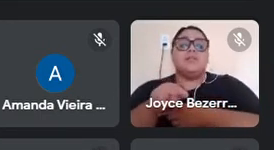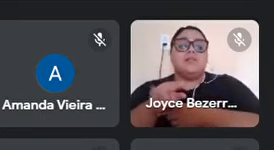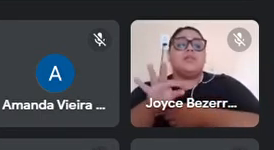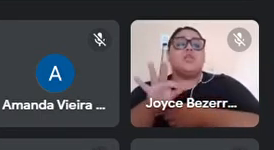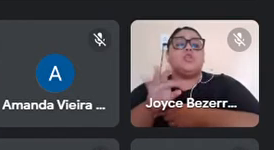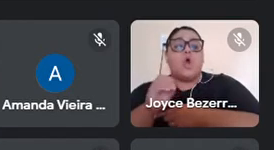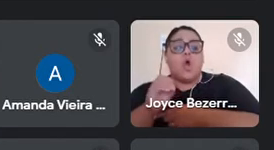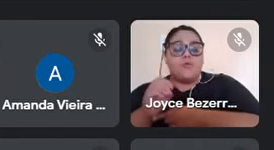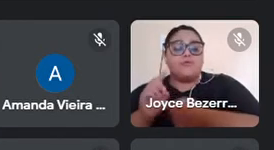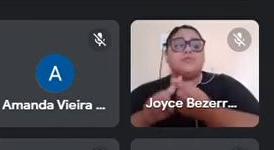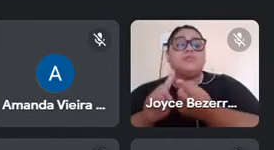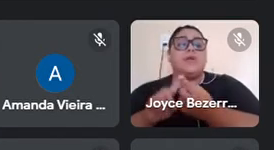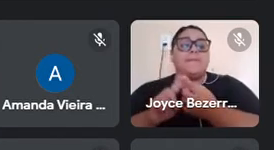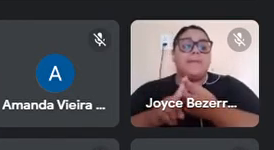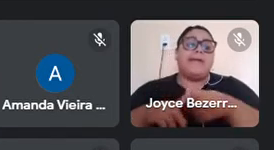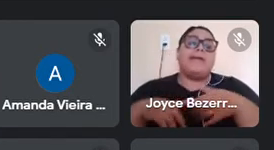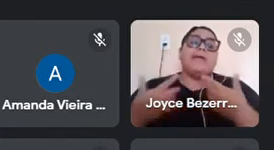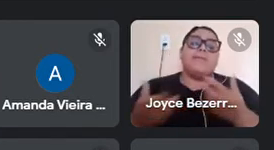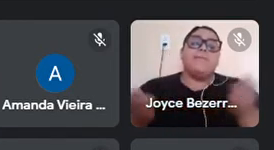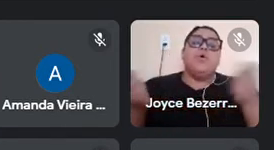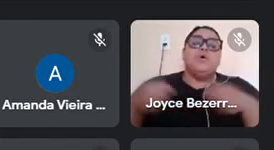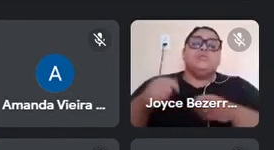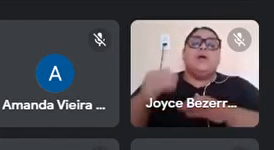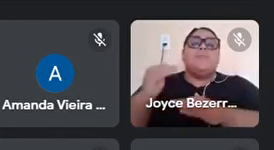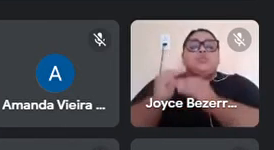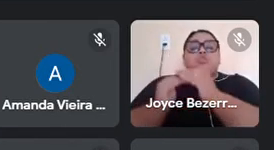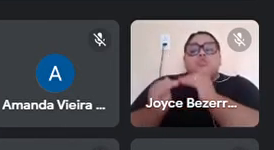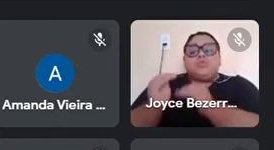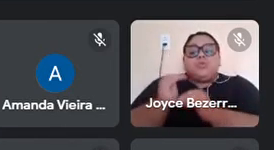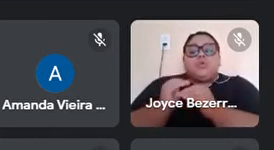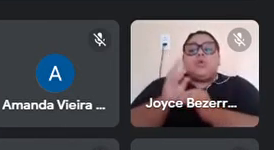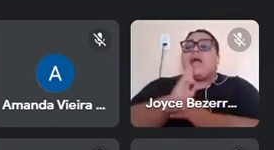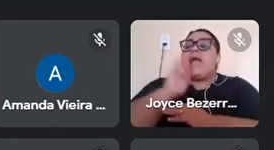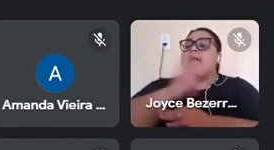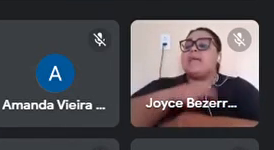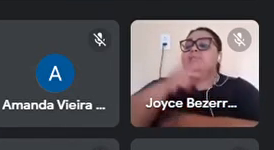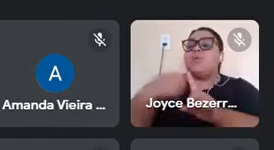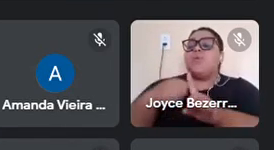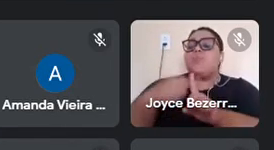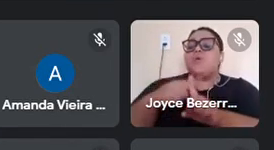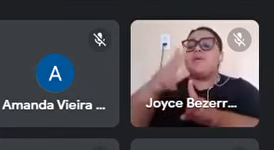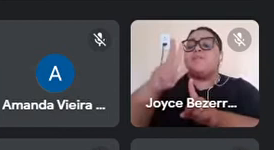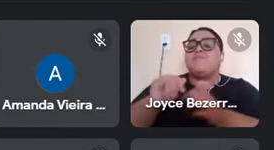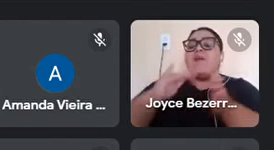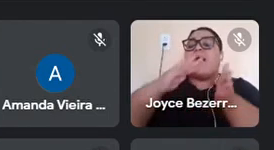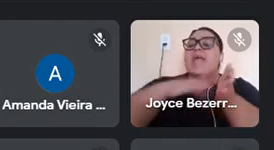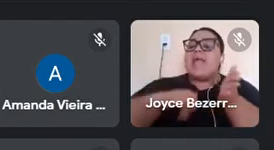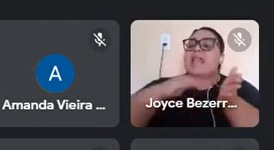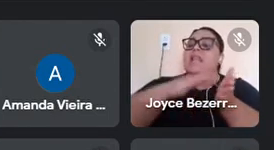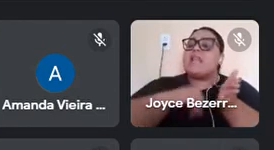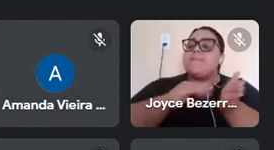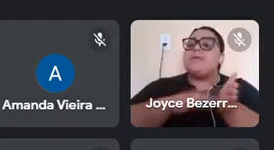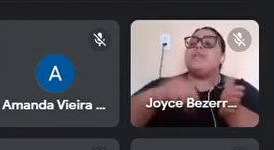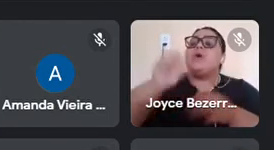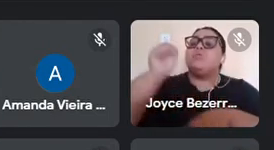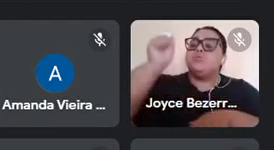antígeno. E aí vai diminuindo essa resposta aqui, porque vai eliminando completamente a